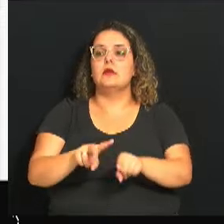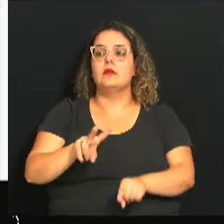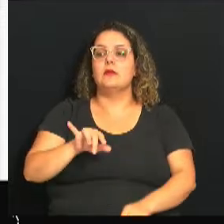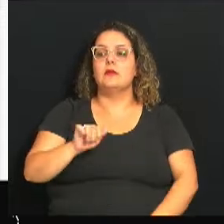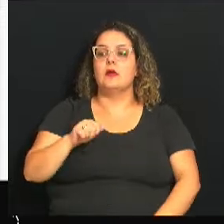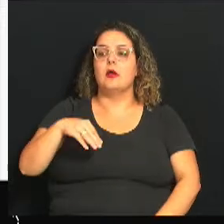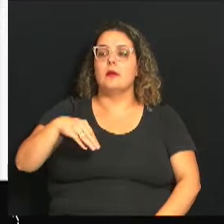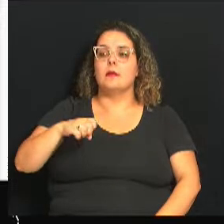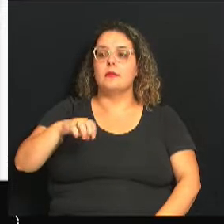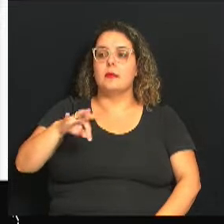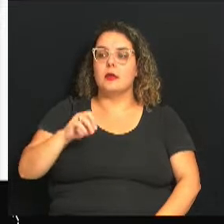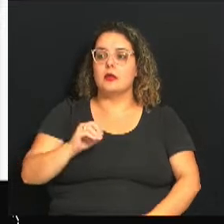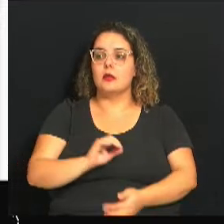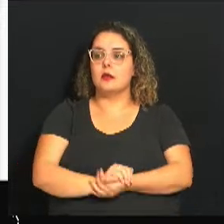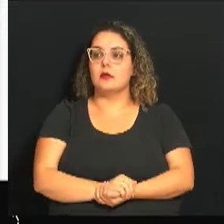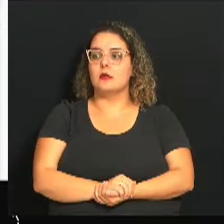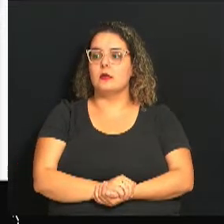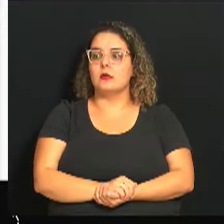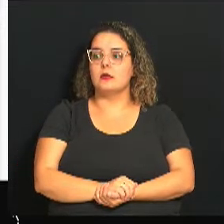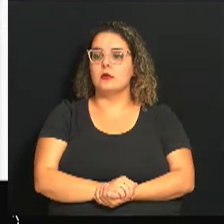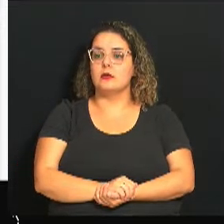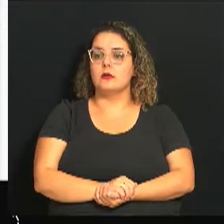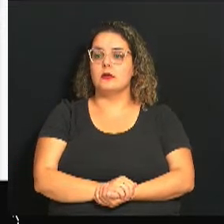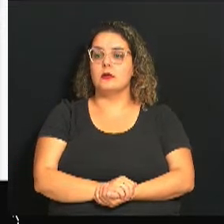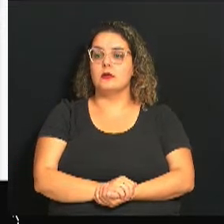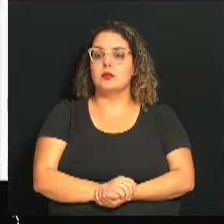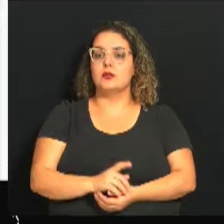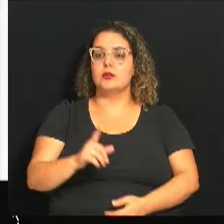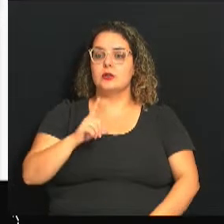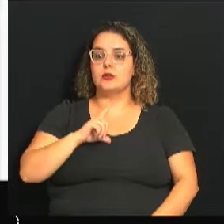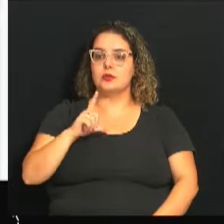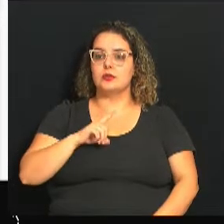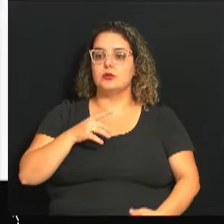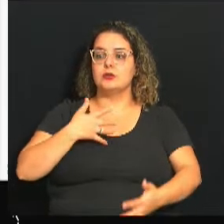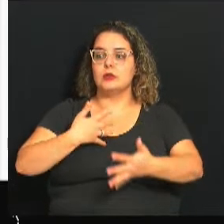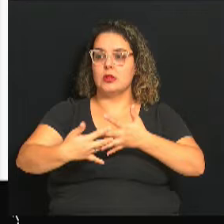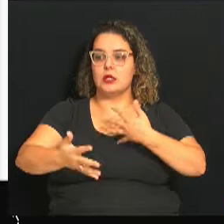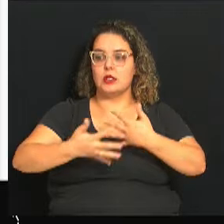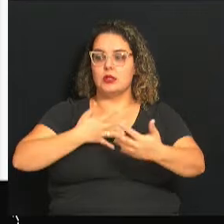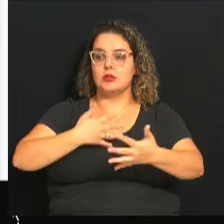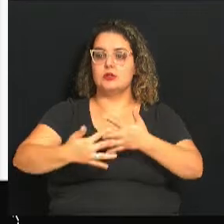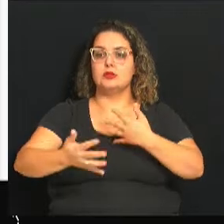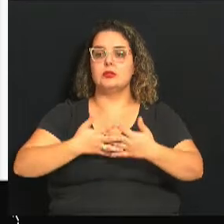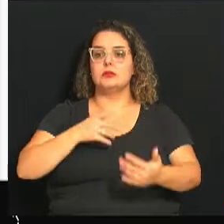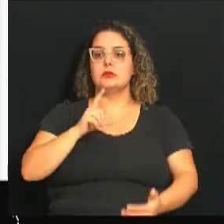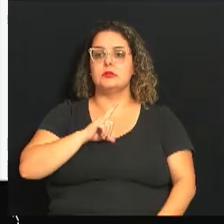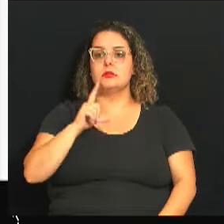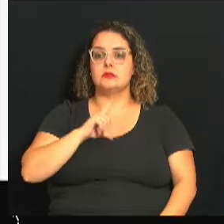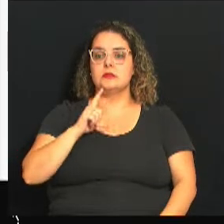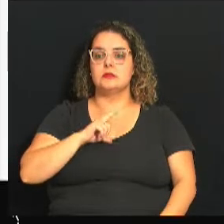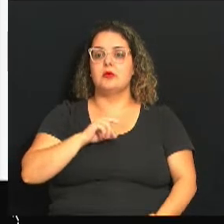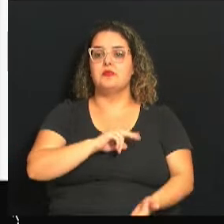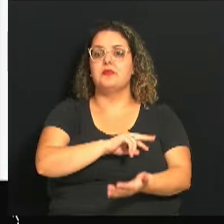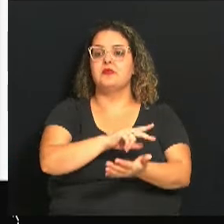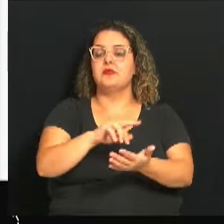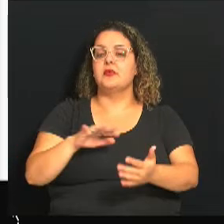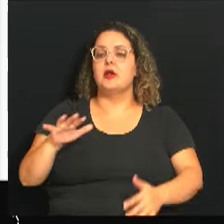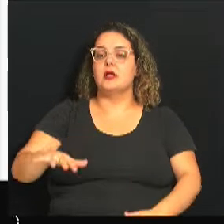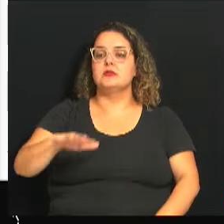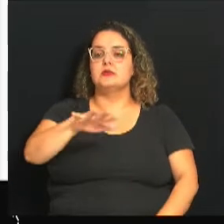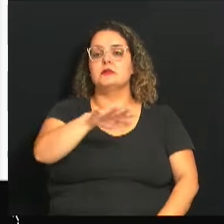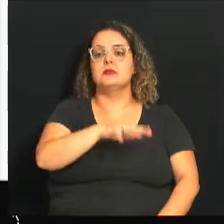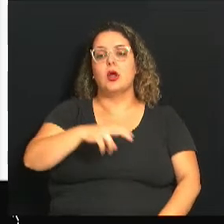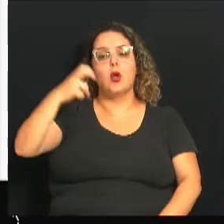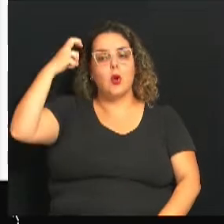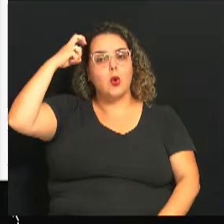primeira industrialização, temos ainda os terminais de transporte, temos várias áreas de cultura,